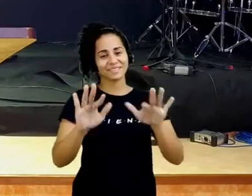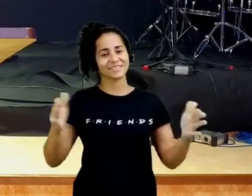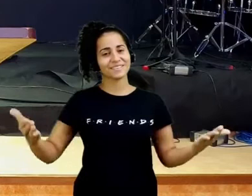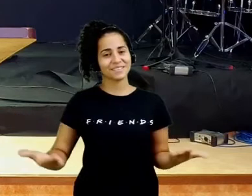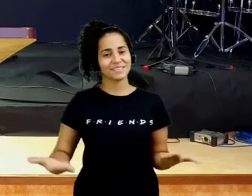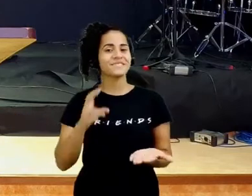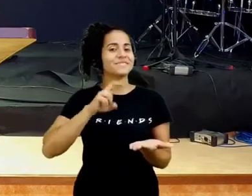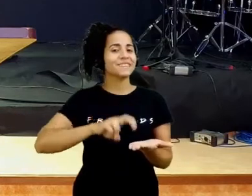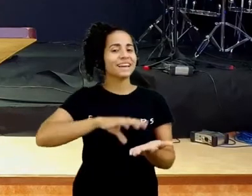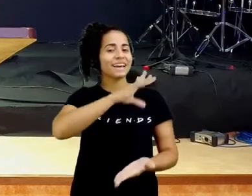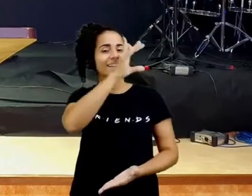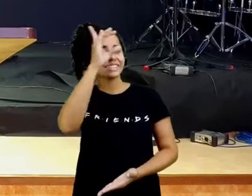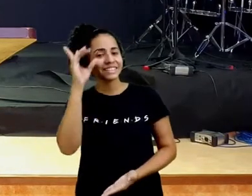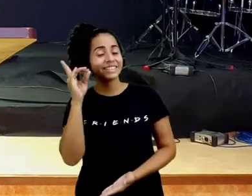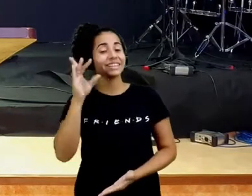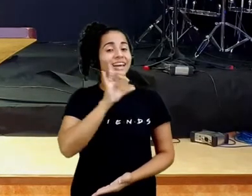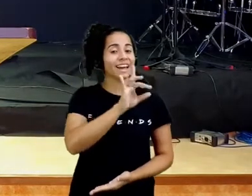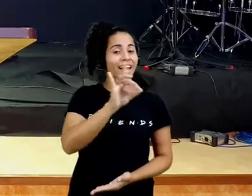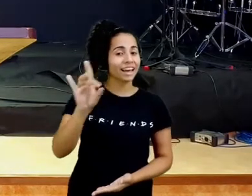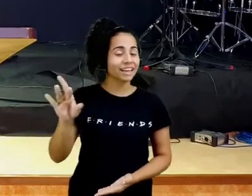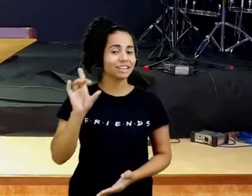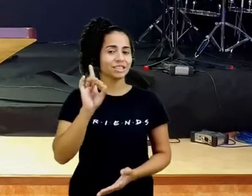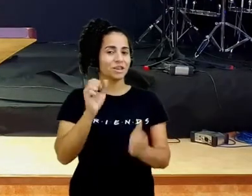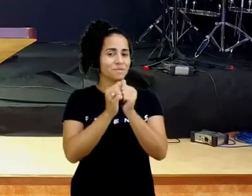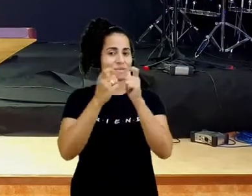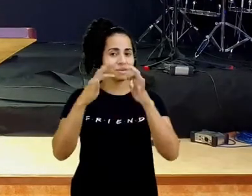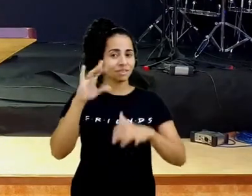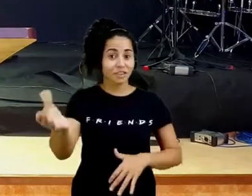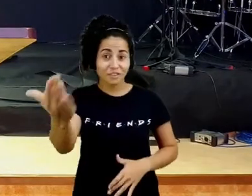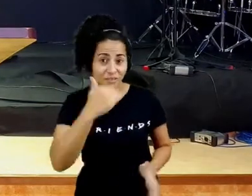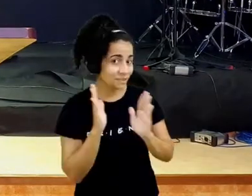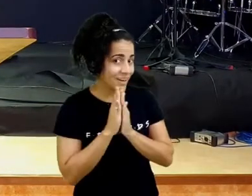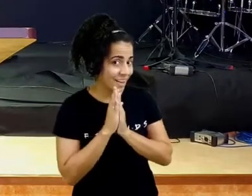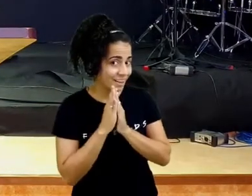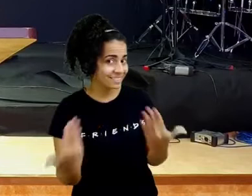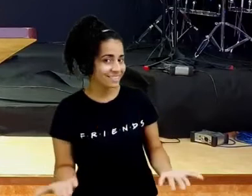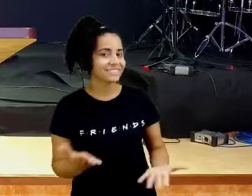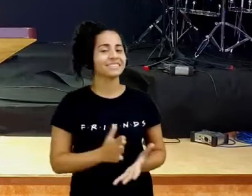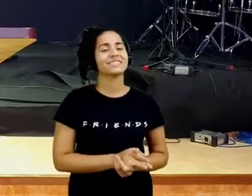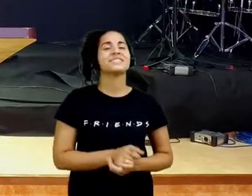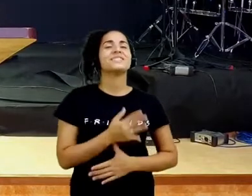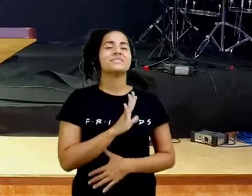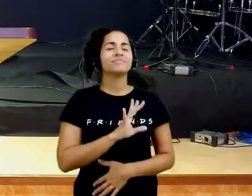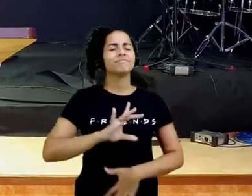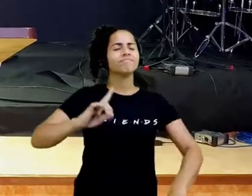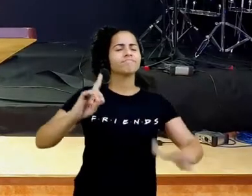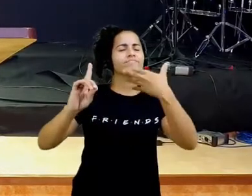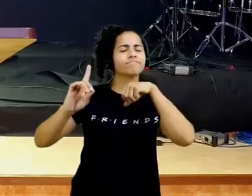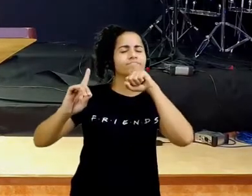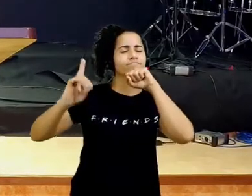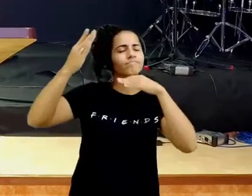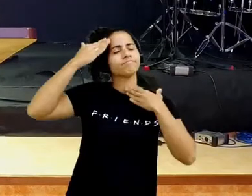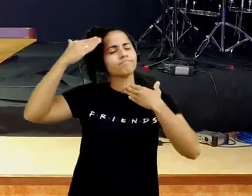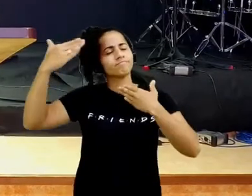manhã, neste dia, a cada dia, para a glória dEle. Vamos orar? Pai, muito obrigado pela Tua